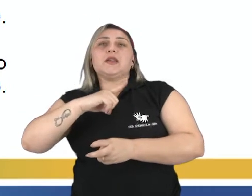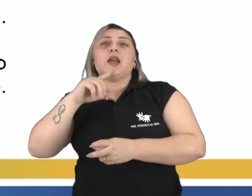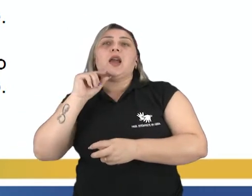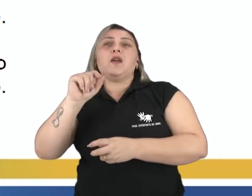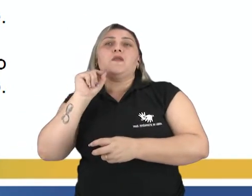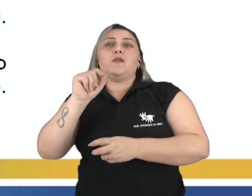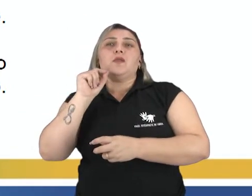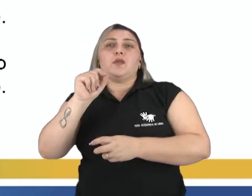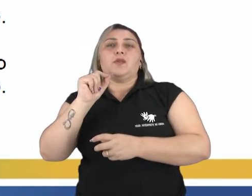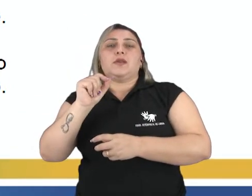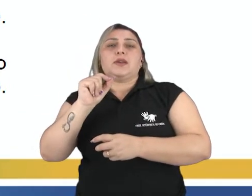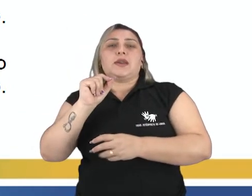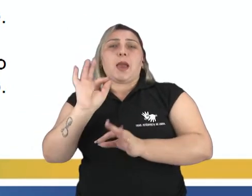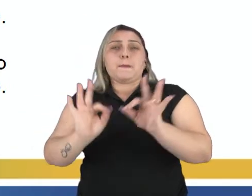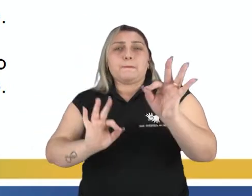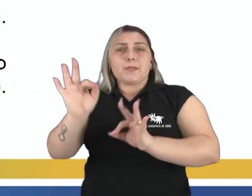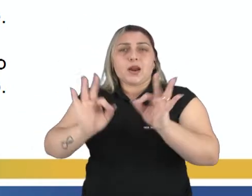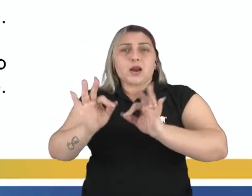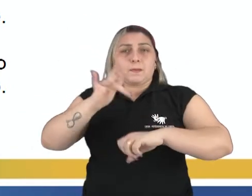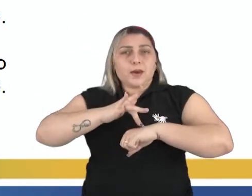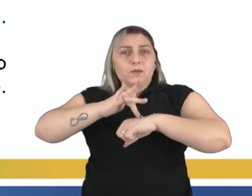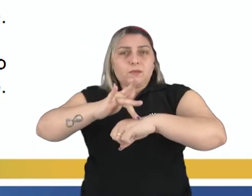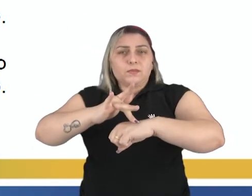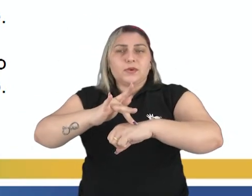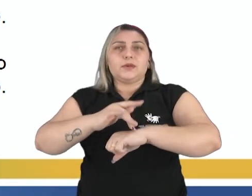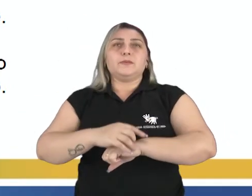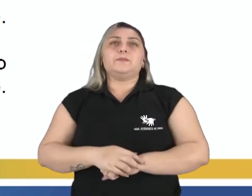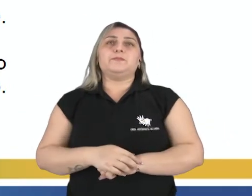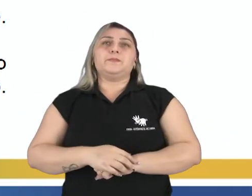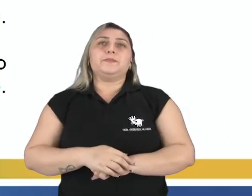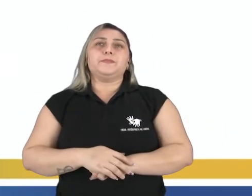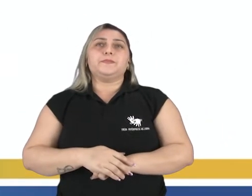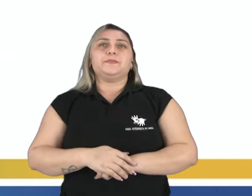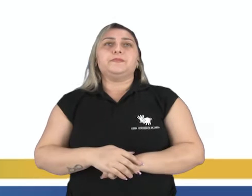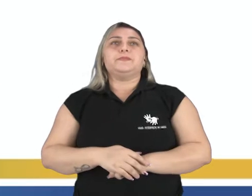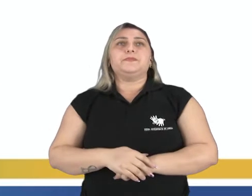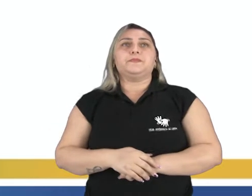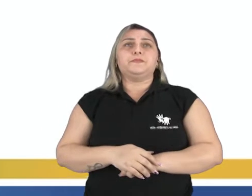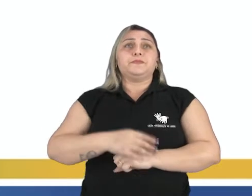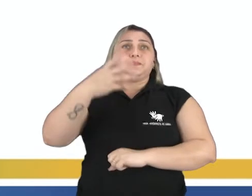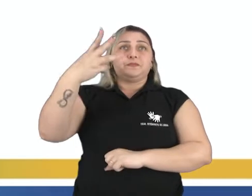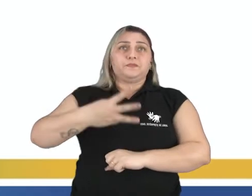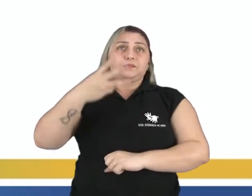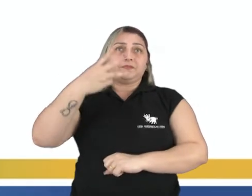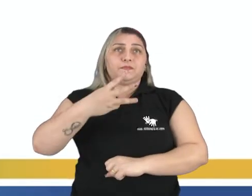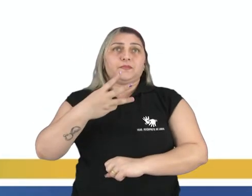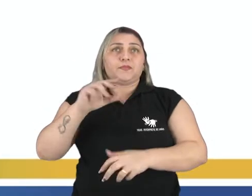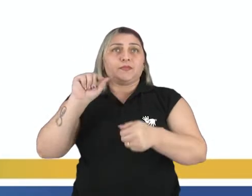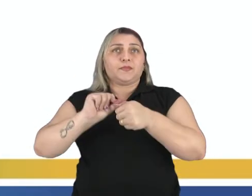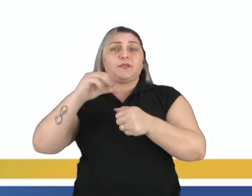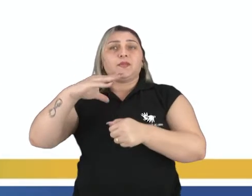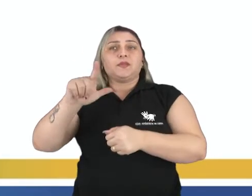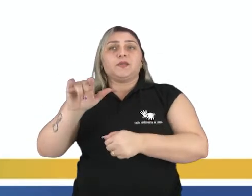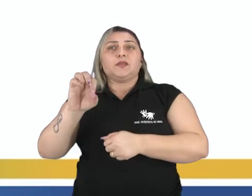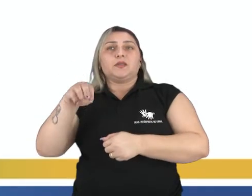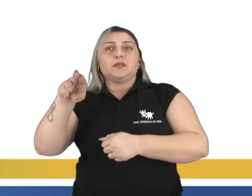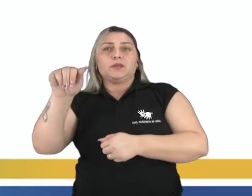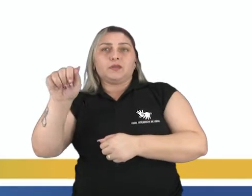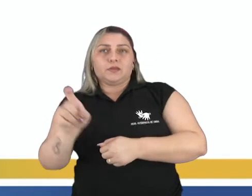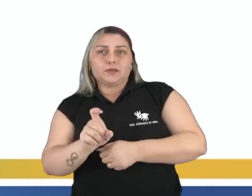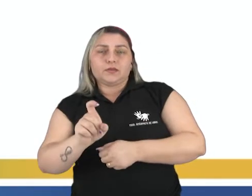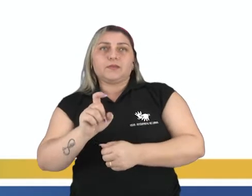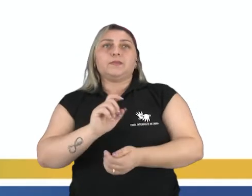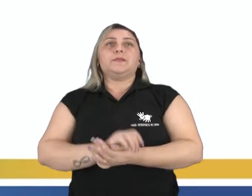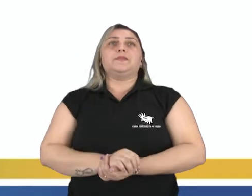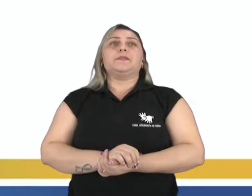armação tá vai dentro desse desenvolvimento aí dessa história vamos lá e o terceiro passo que a criação do